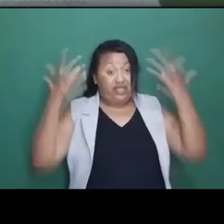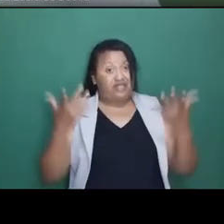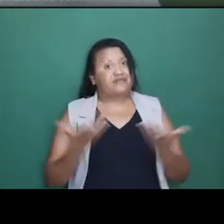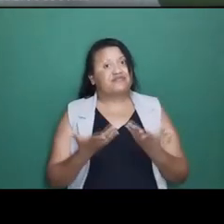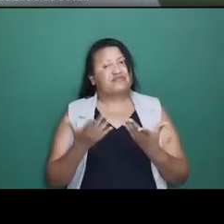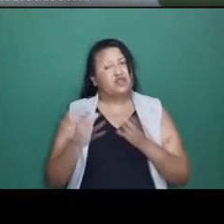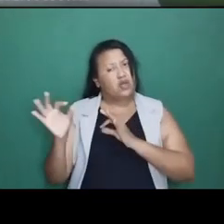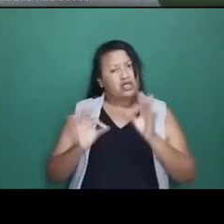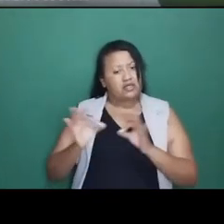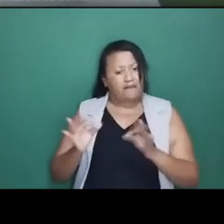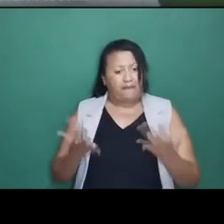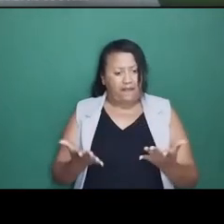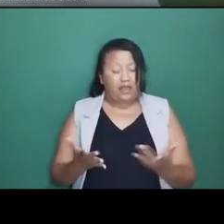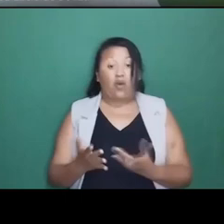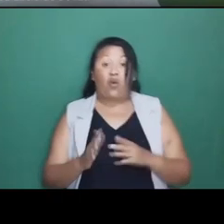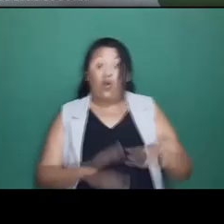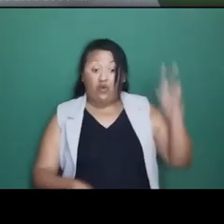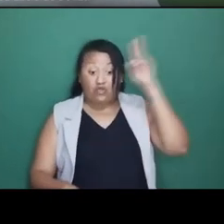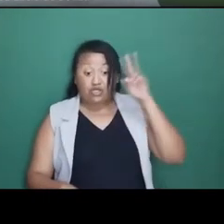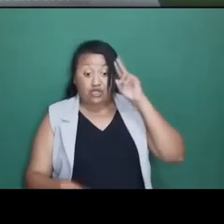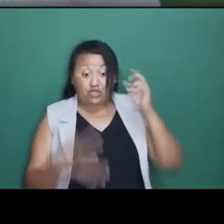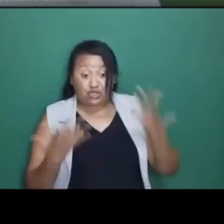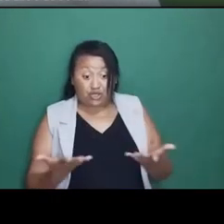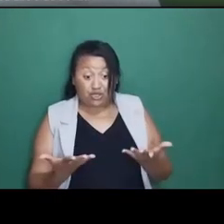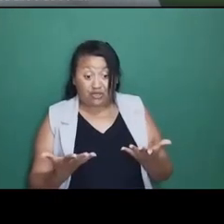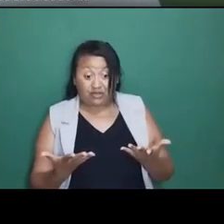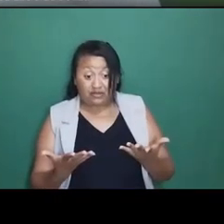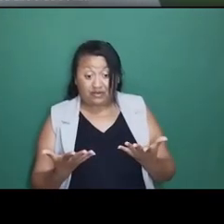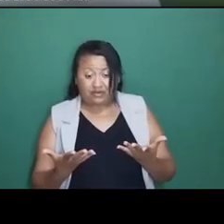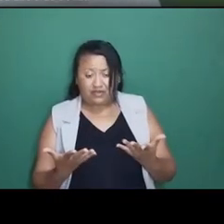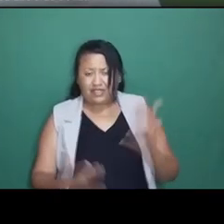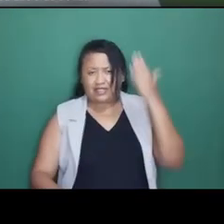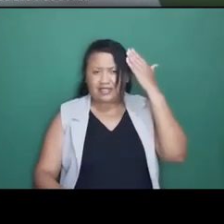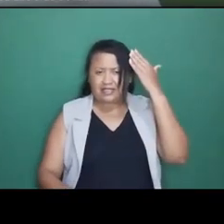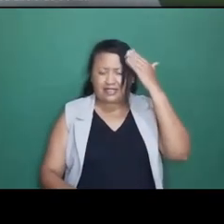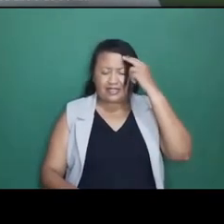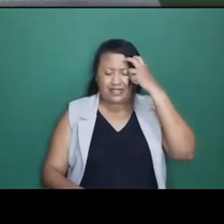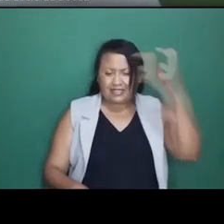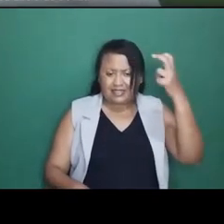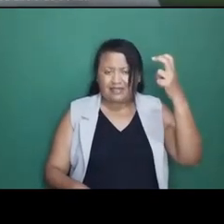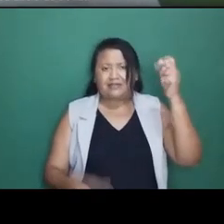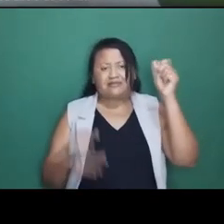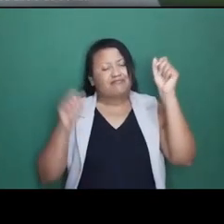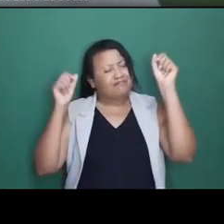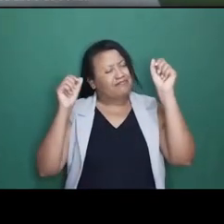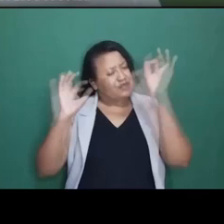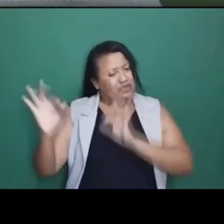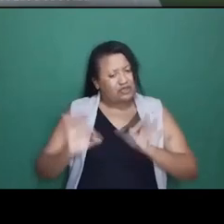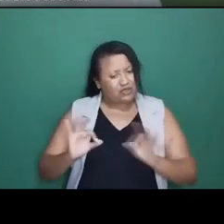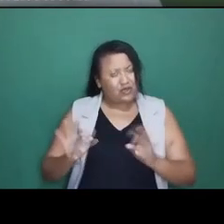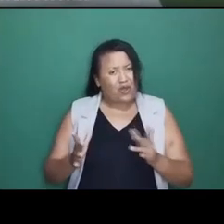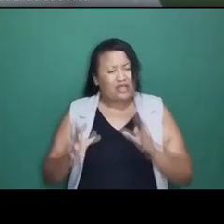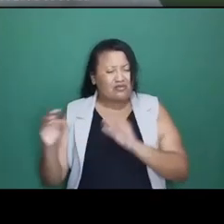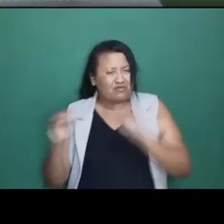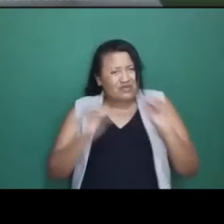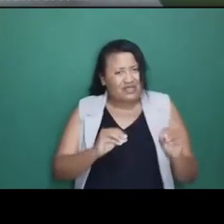foi Sábio e Prudente ao decidir partir para o Rio a decisão de transferir a corte para o Brasil não foi só